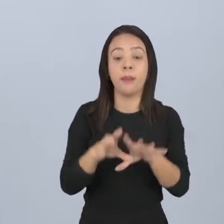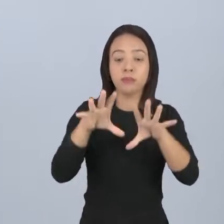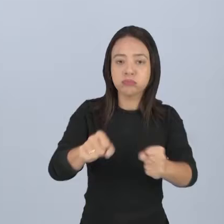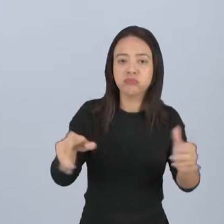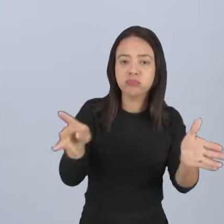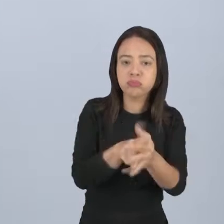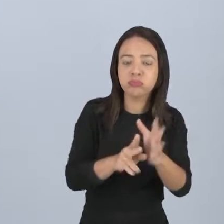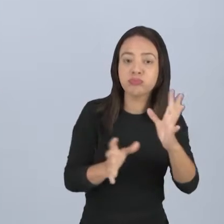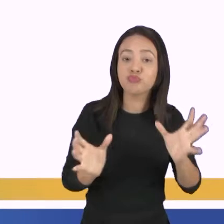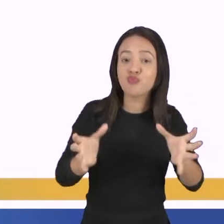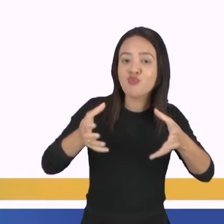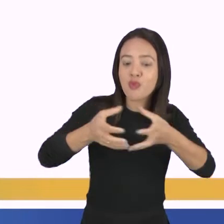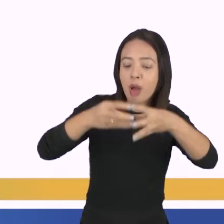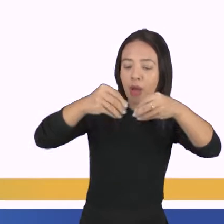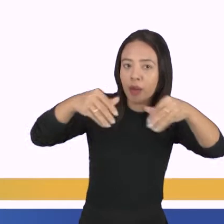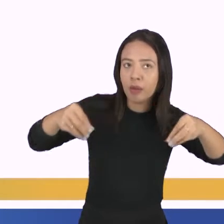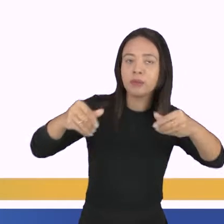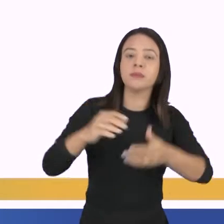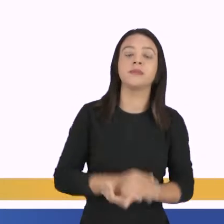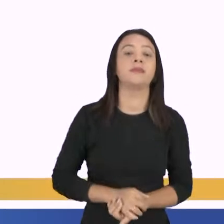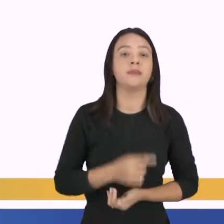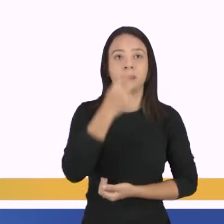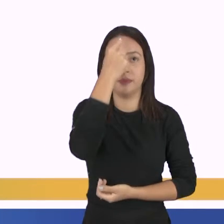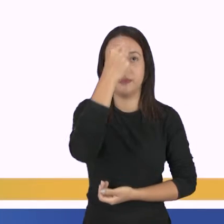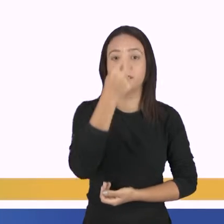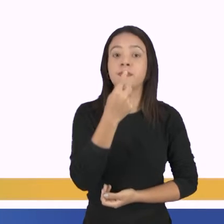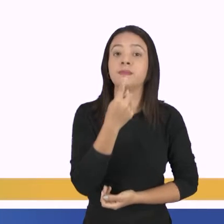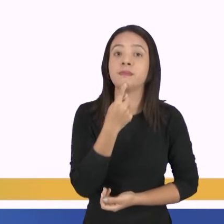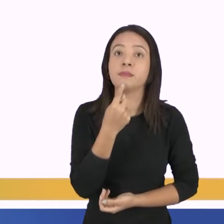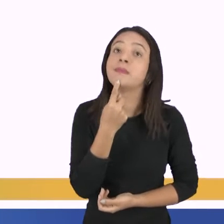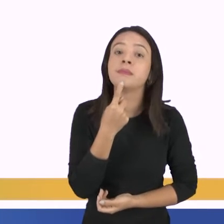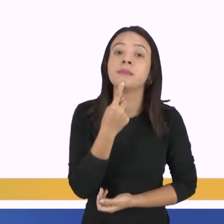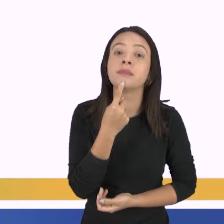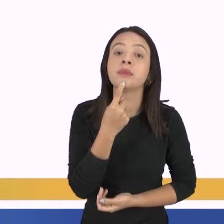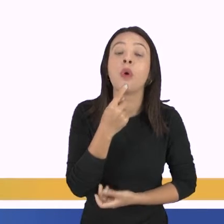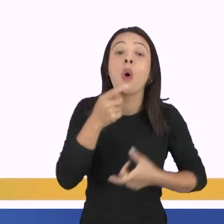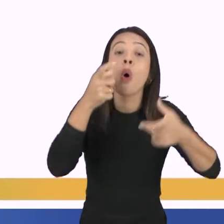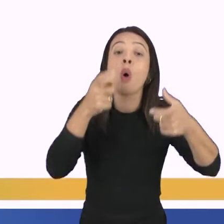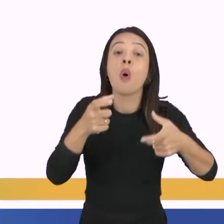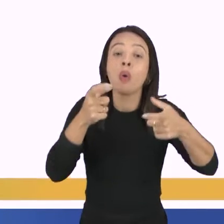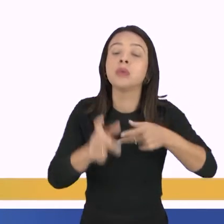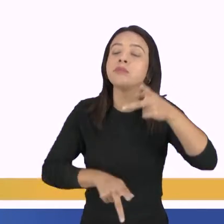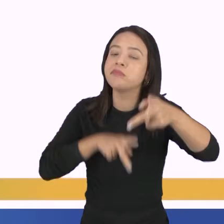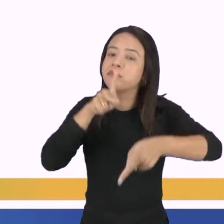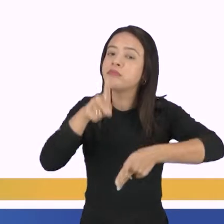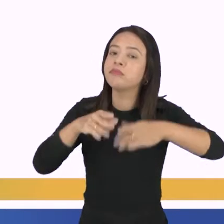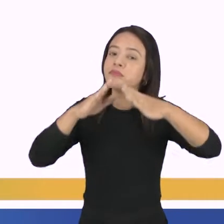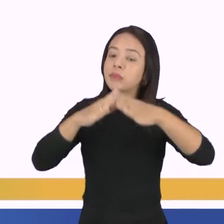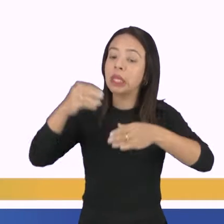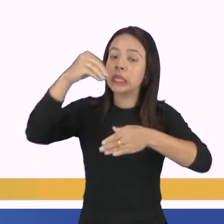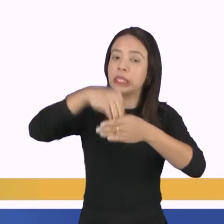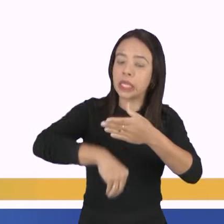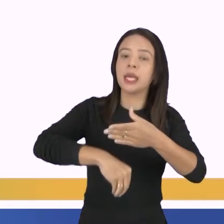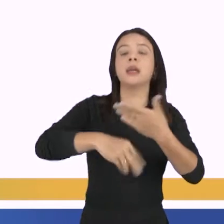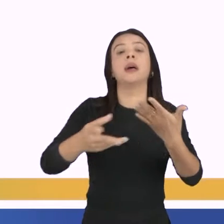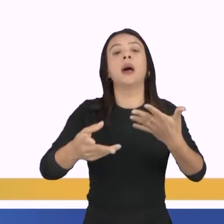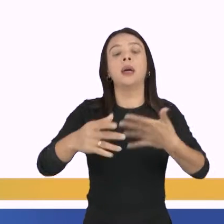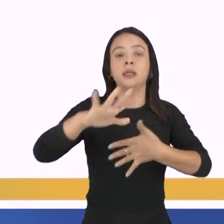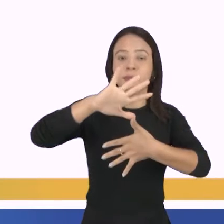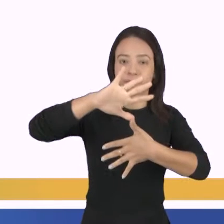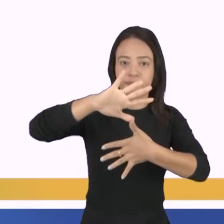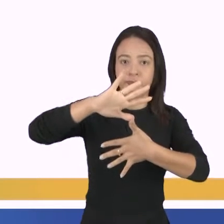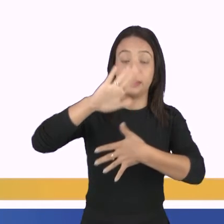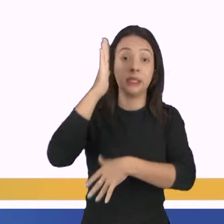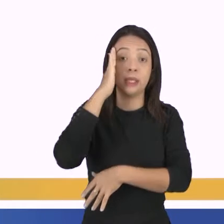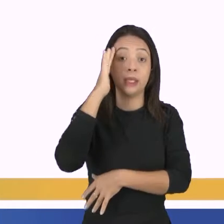Então, observe bem essa imagem, nós vamos ver aqui o local de habitação de cada um desses povos dentro do continente americano, né? Sabendo